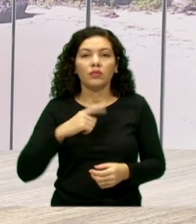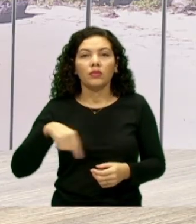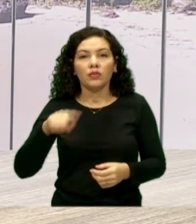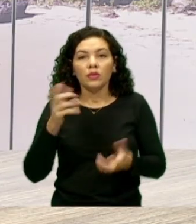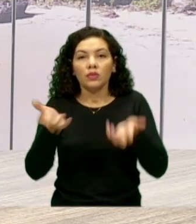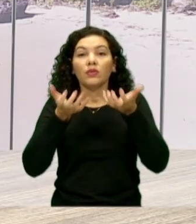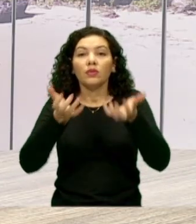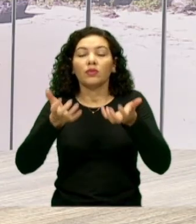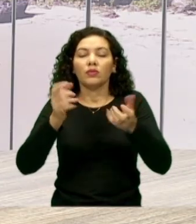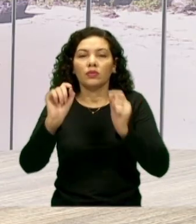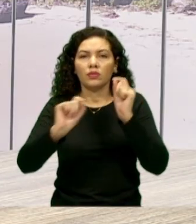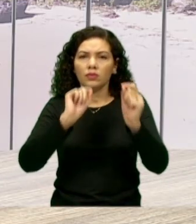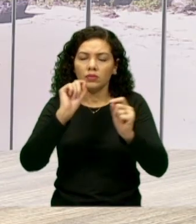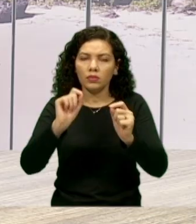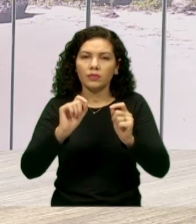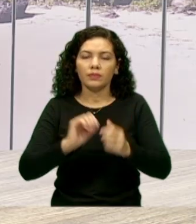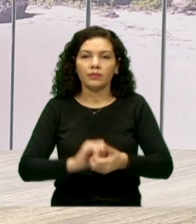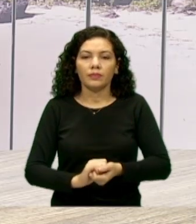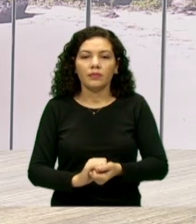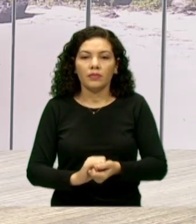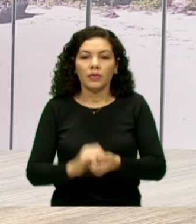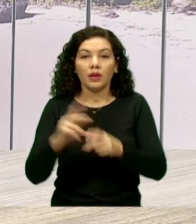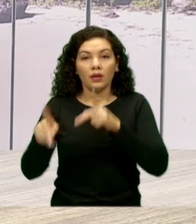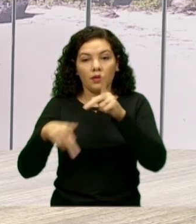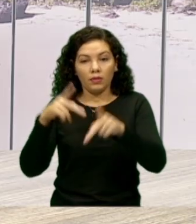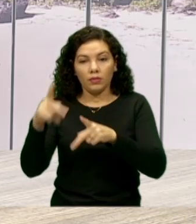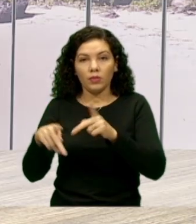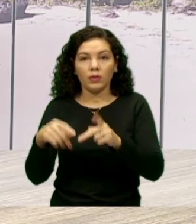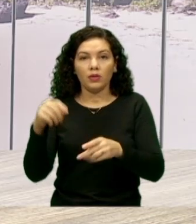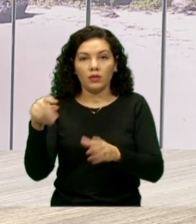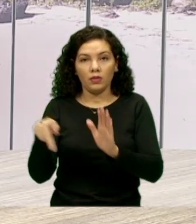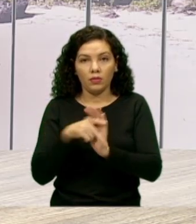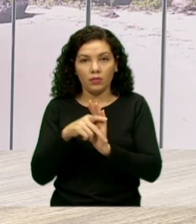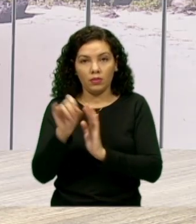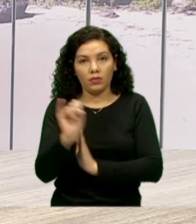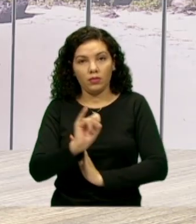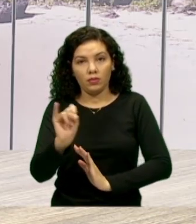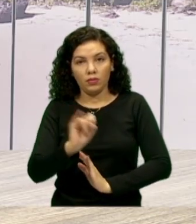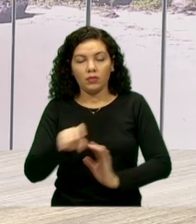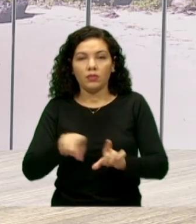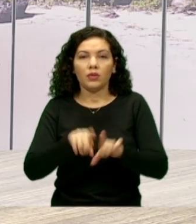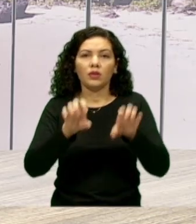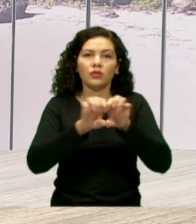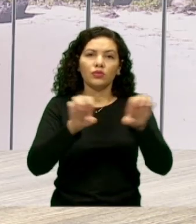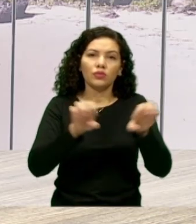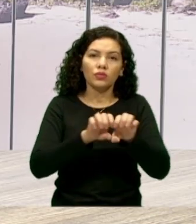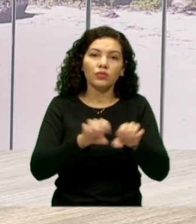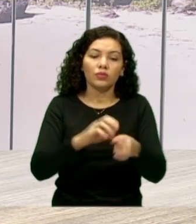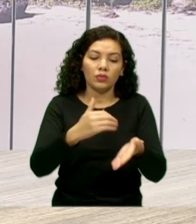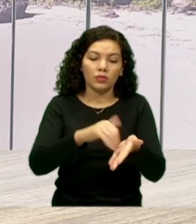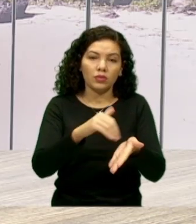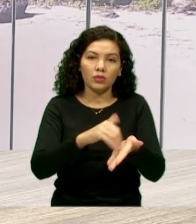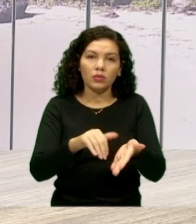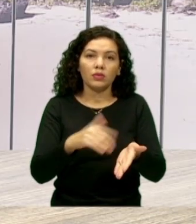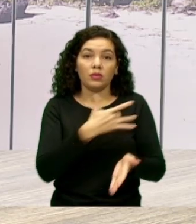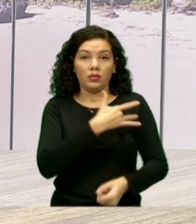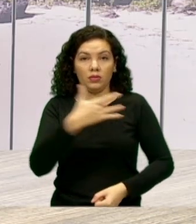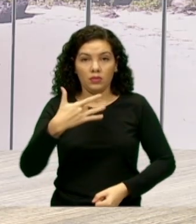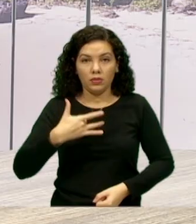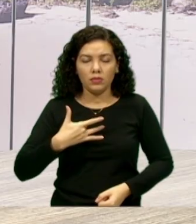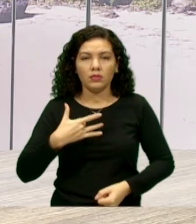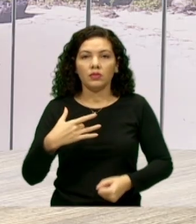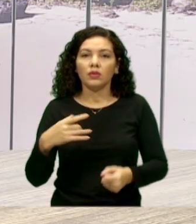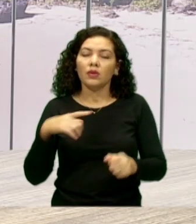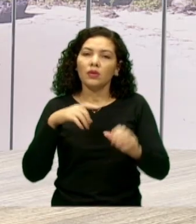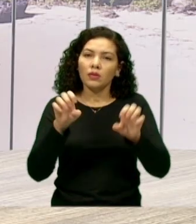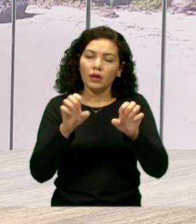nós queremos efetivamente é que a população de Itajaí e a estrutura da Secretaria de Saúde seja